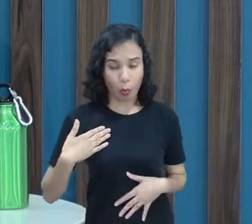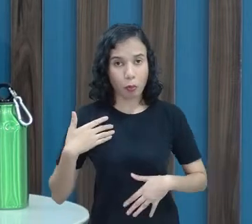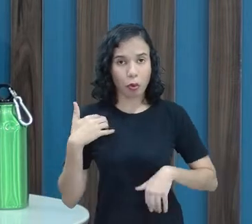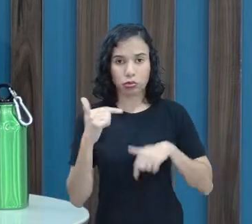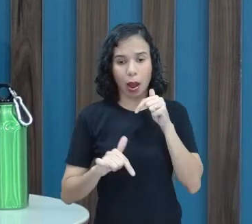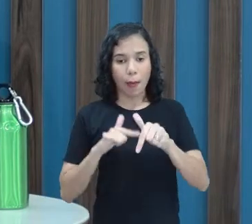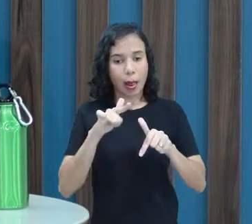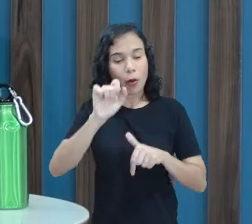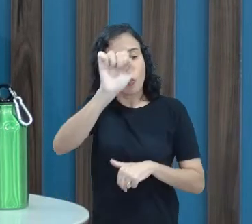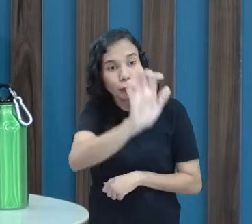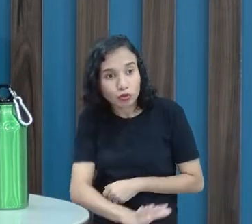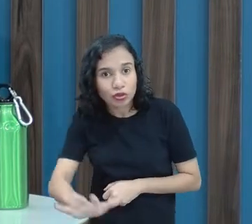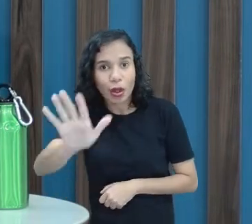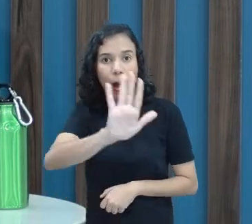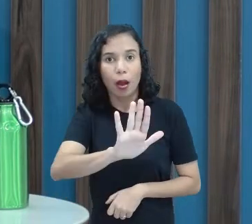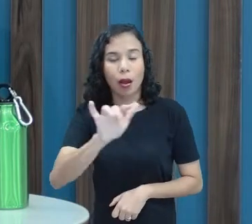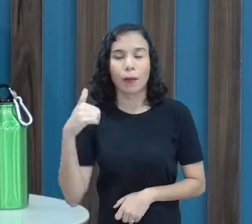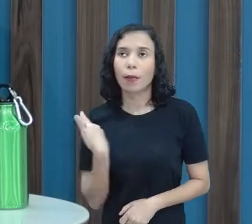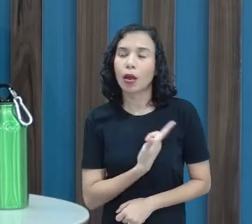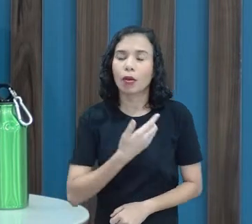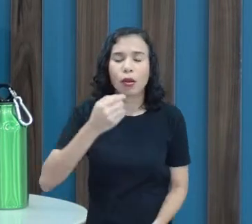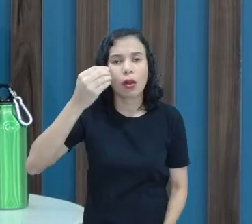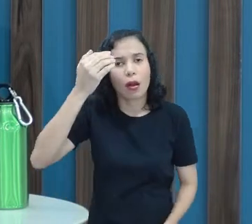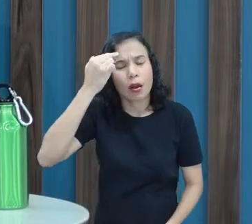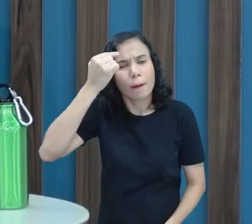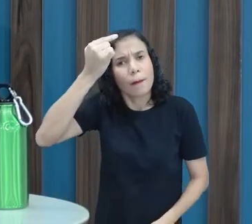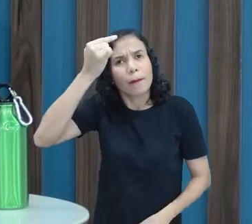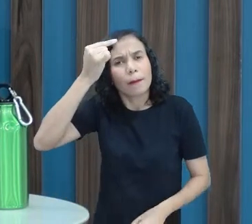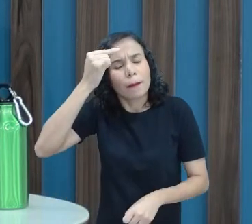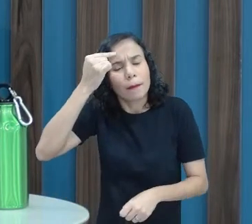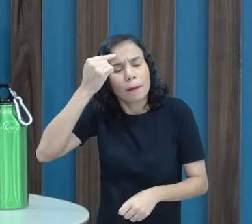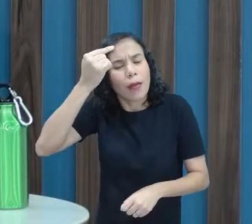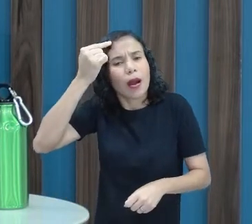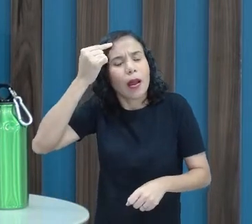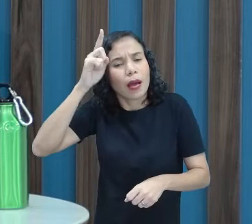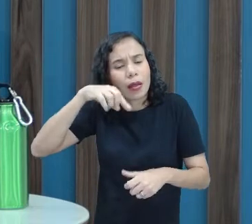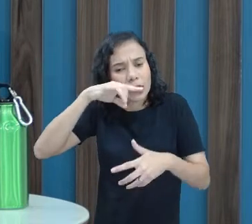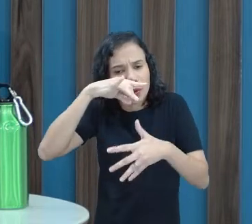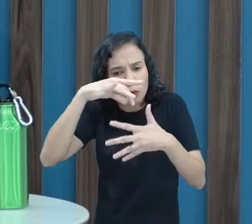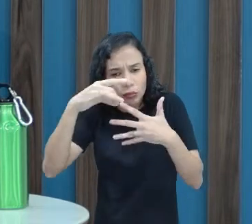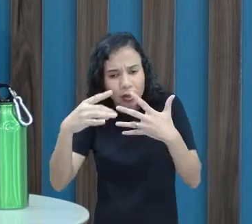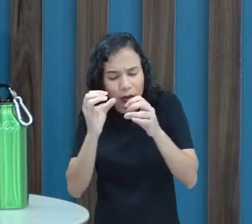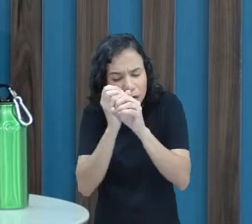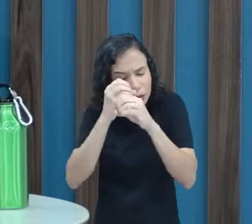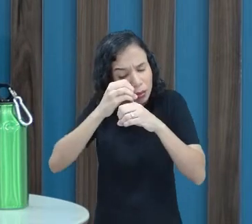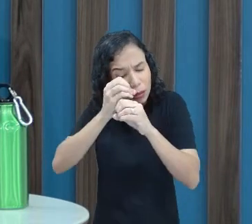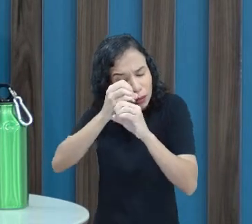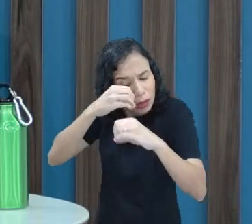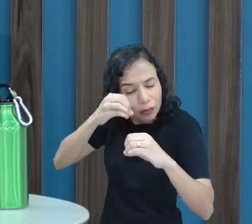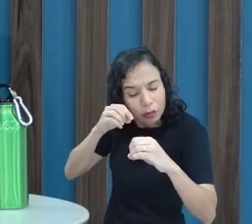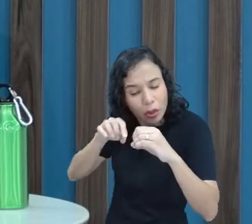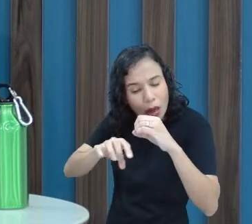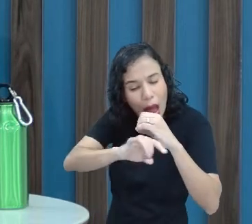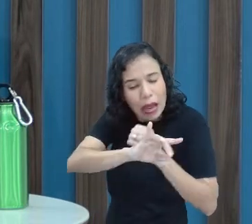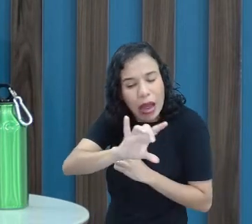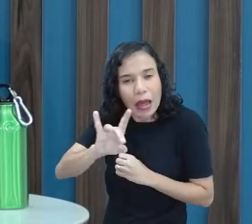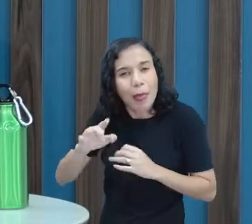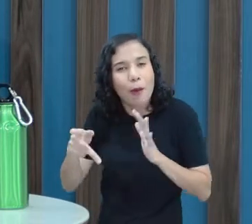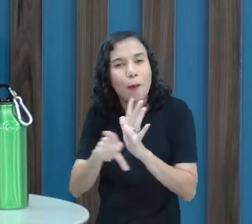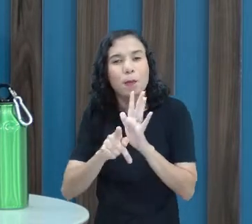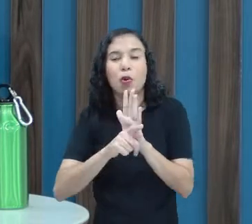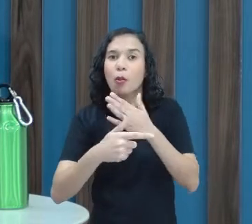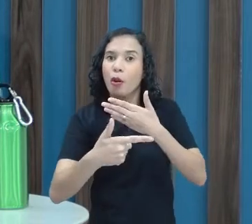forma geral, né? Mas quando a gente tem cada detalhezinho ali, cada coisa faz funcionar. Porque,